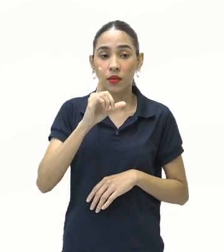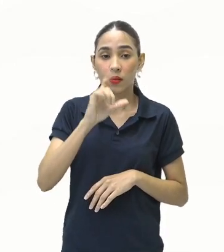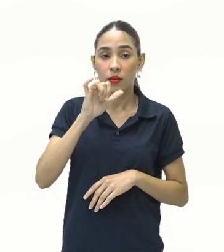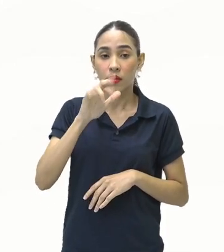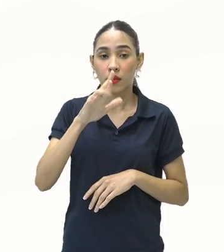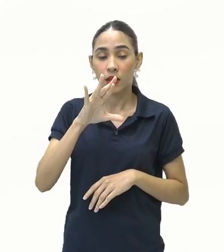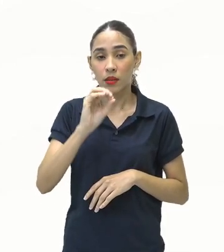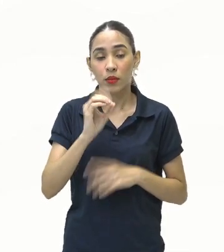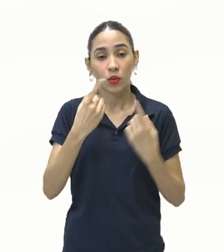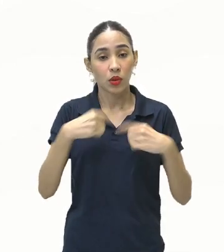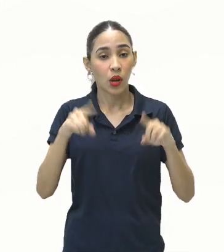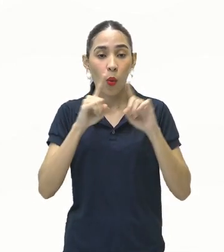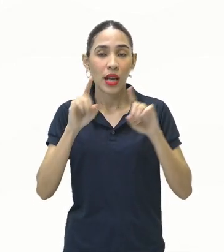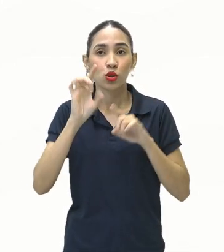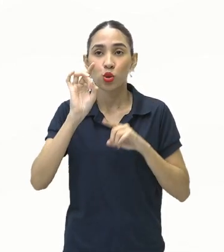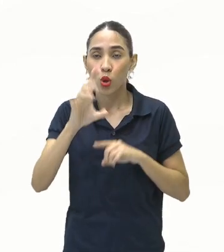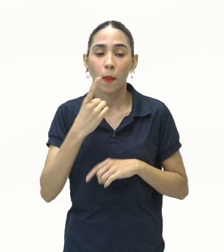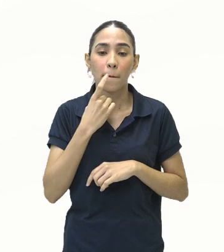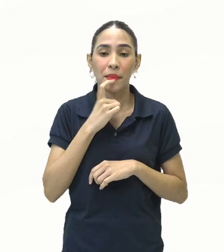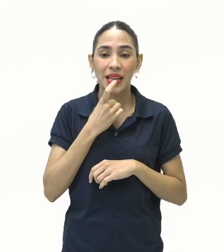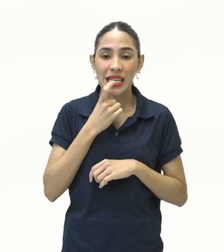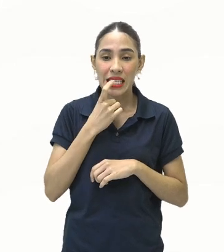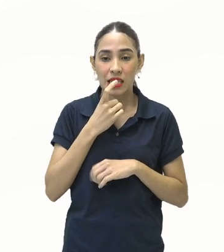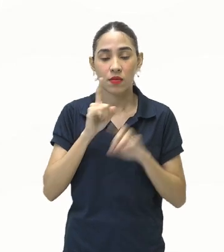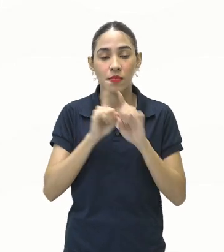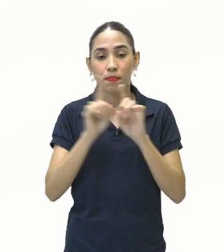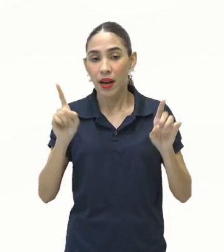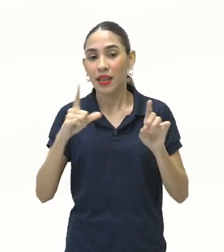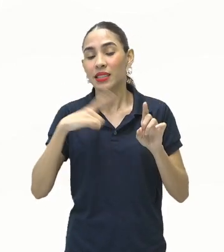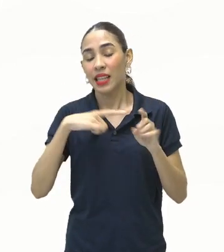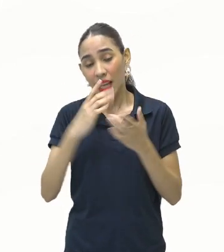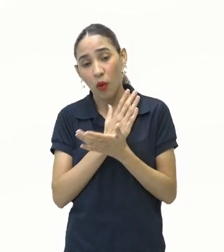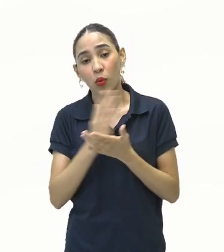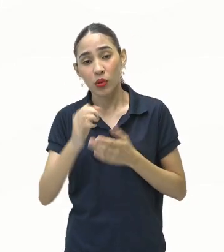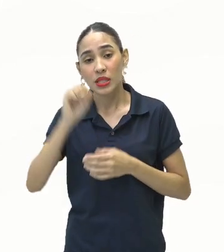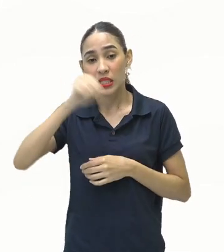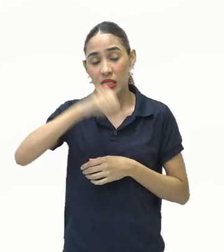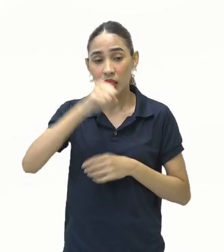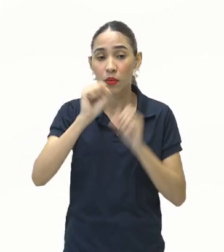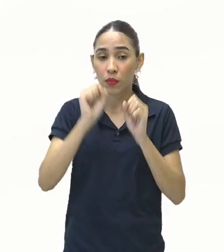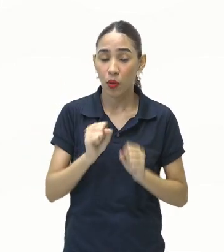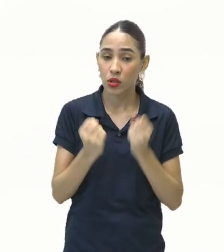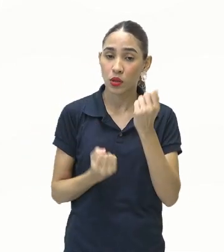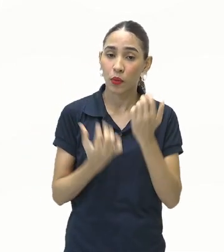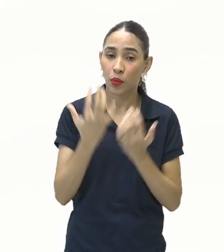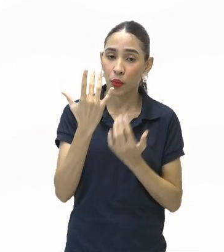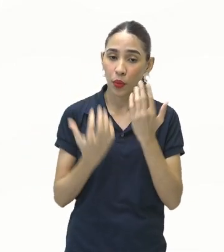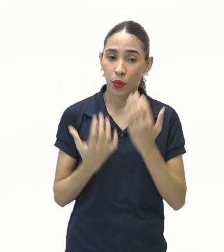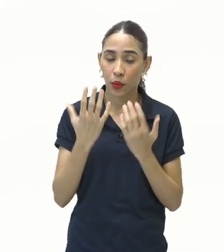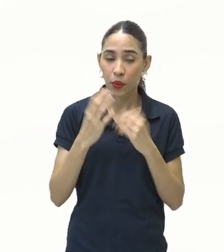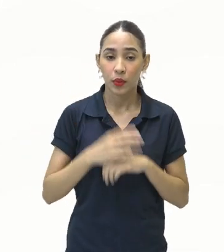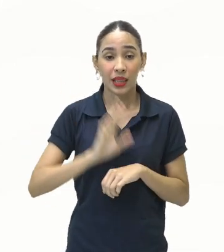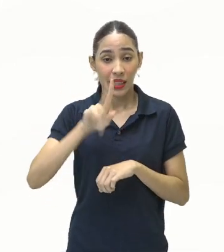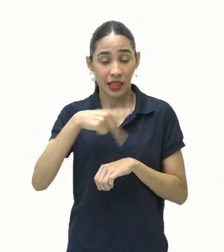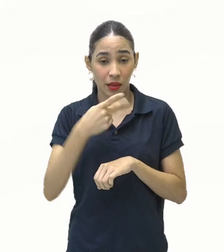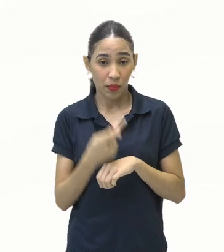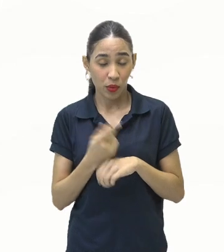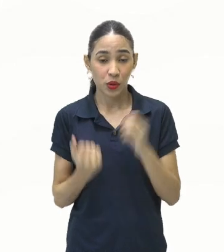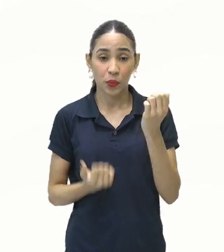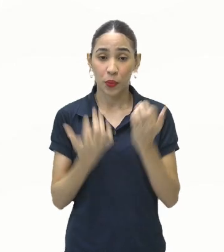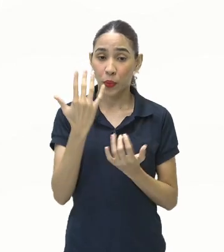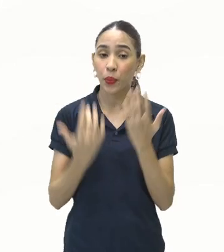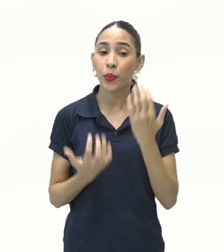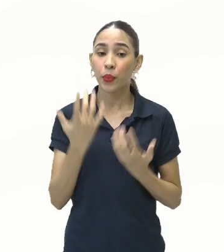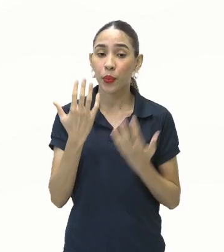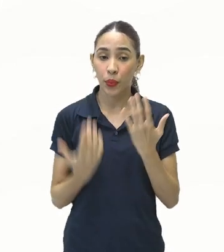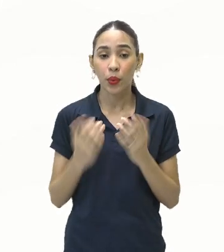não necessariamente são plásticos, tá? Mas existem sim alguns plásticos que podem ser aquecidos e aí depois de